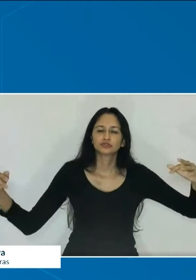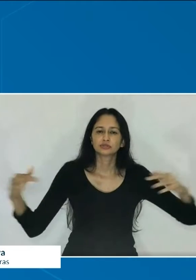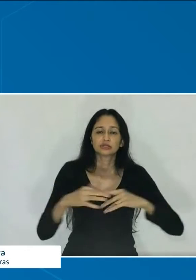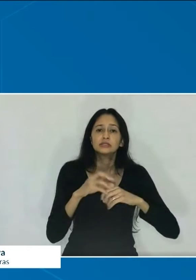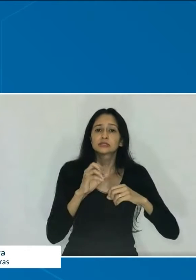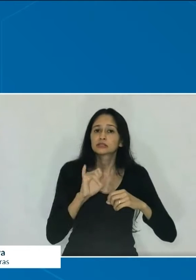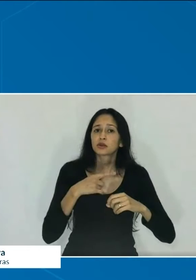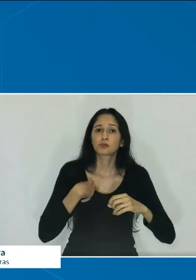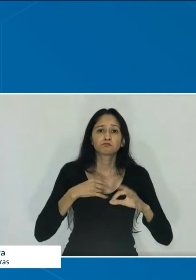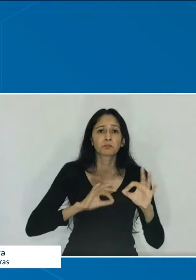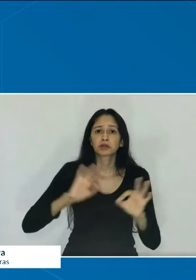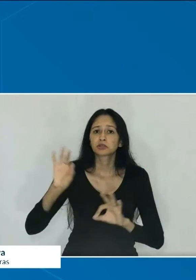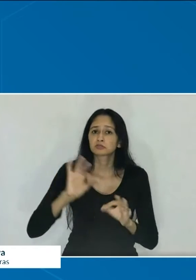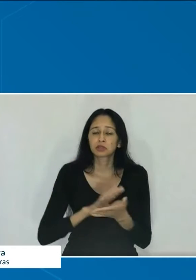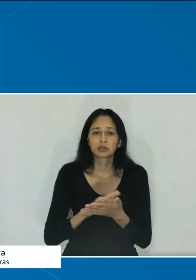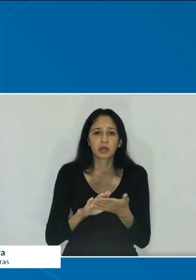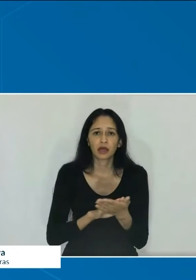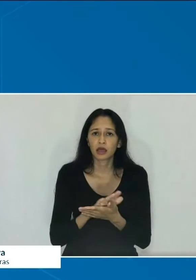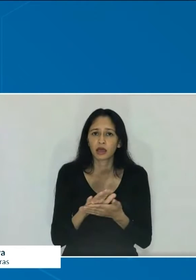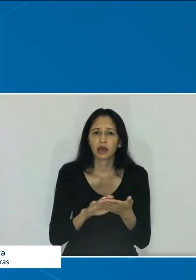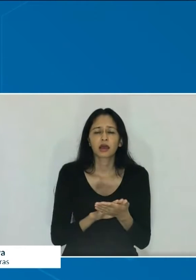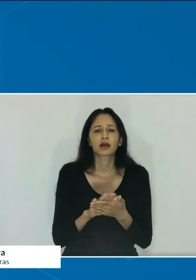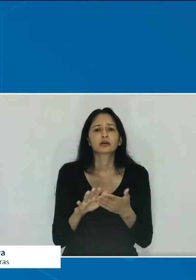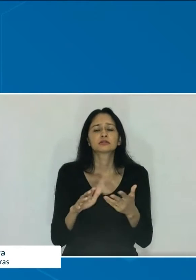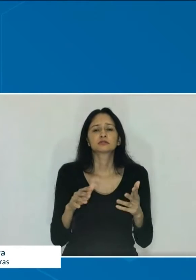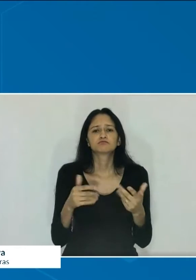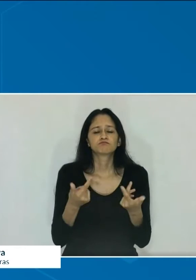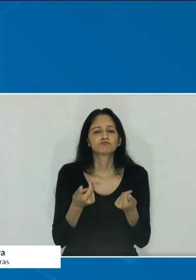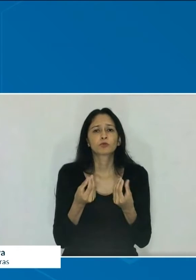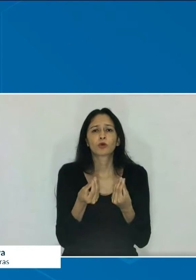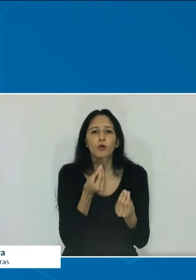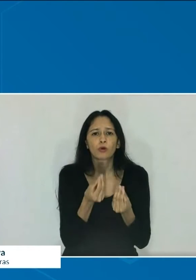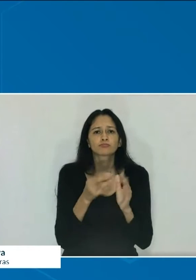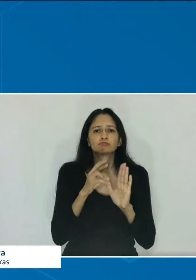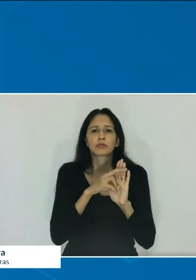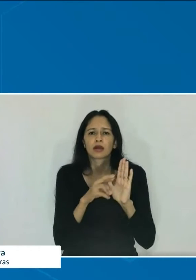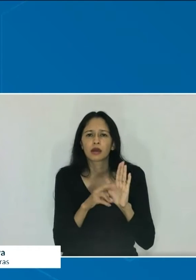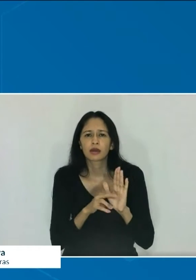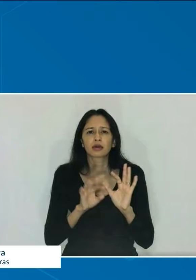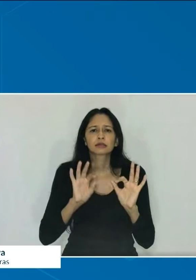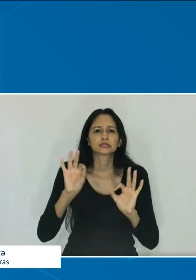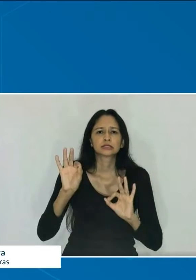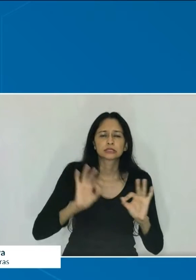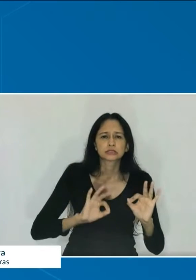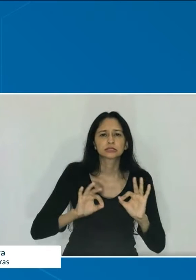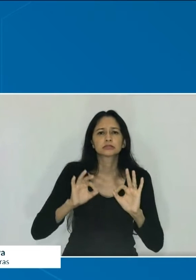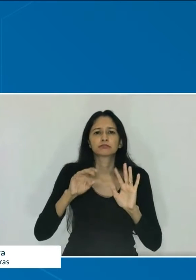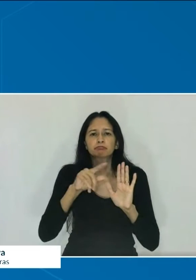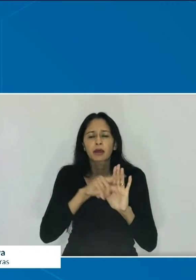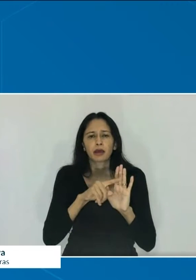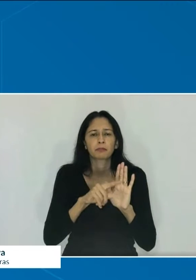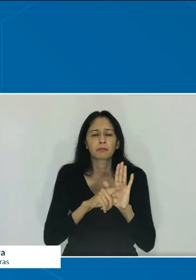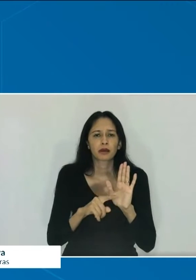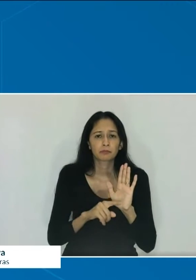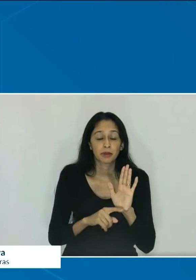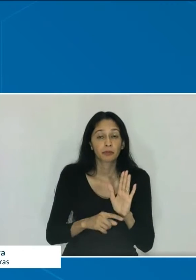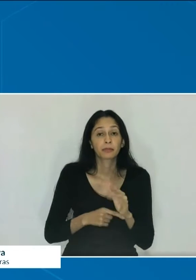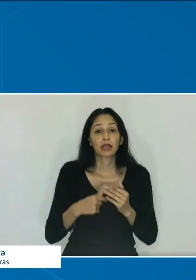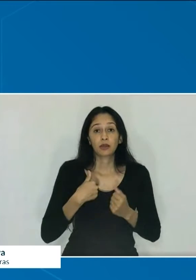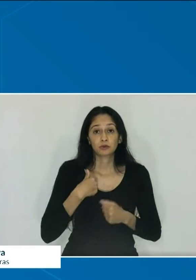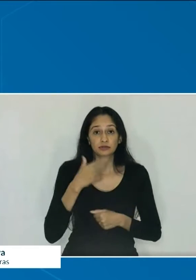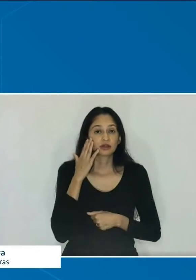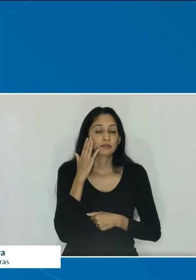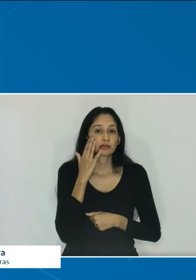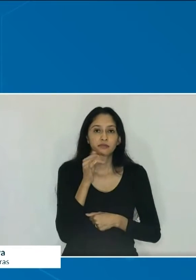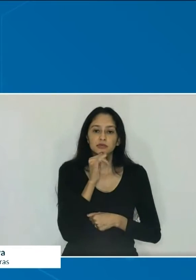urbano, um plano diretor bem organizado, um plano de mobilidade, né, bem estruturado, para que eu saiba por onde o meu ônibus